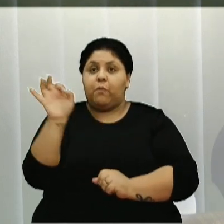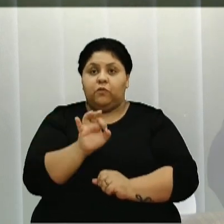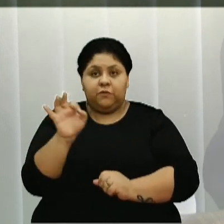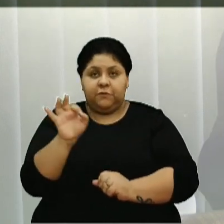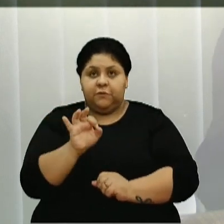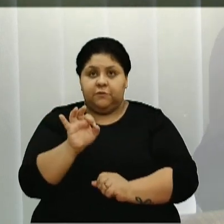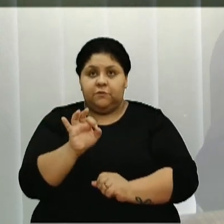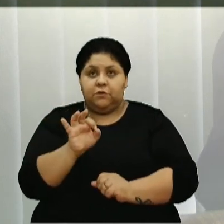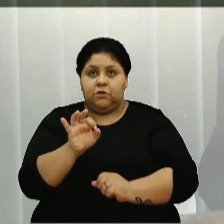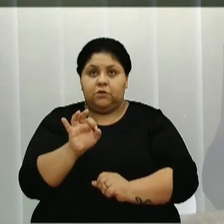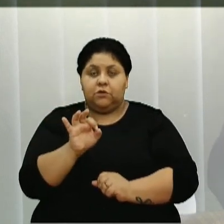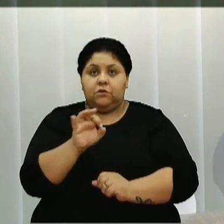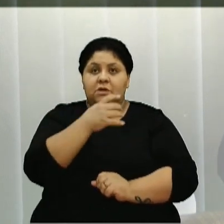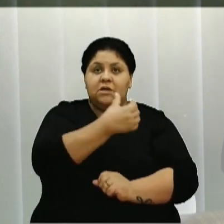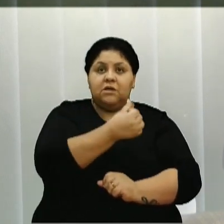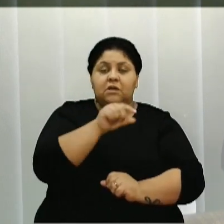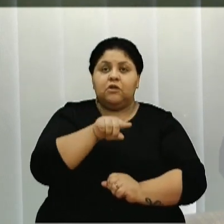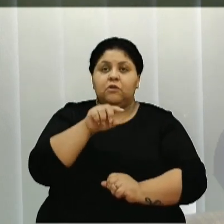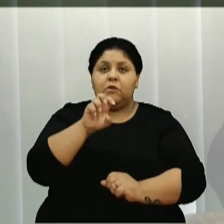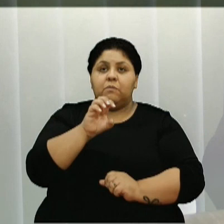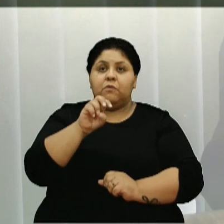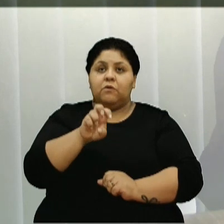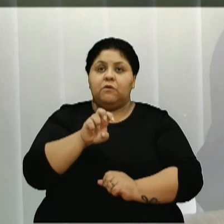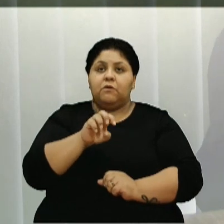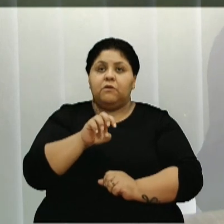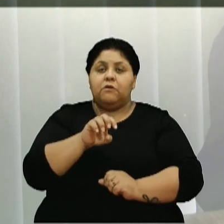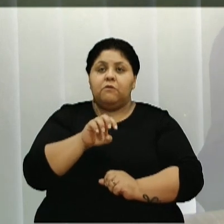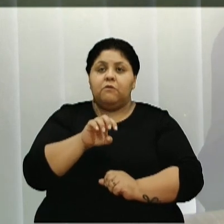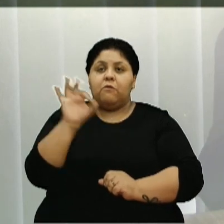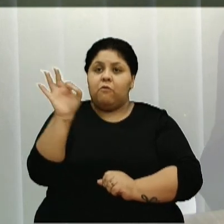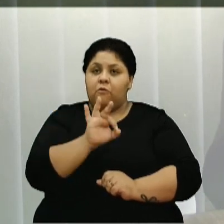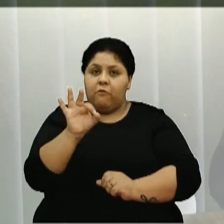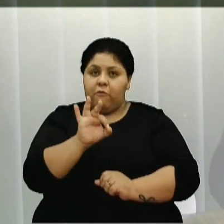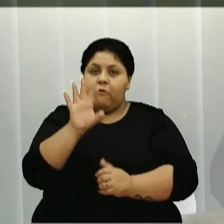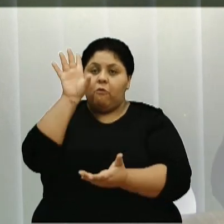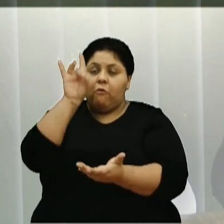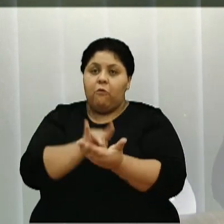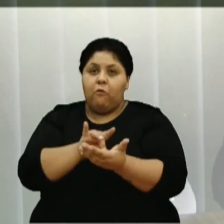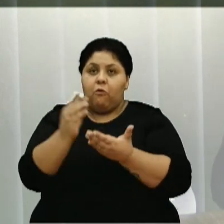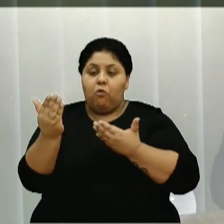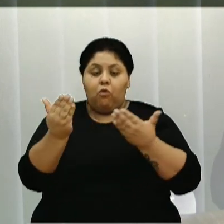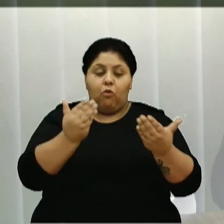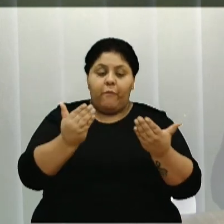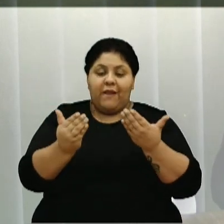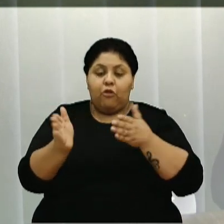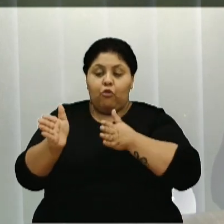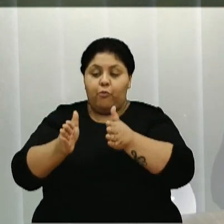8,15% nominal e 6,5% efetiva, comparando ao mesmo período